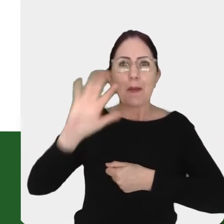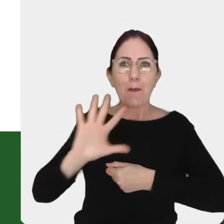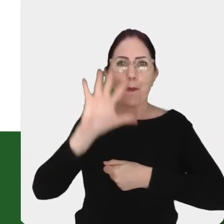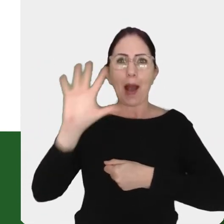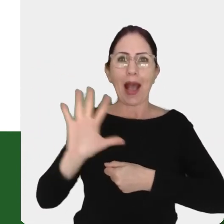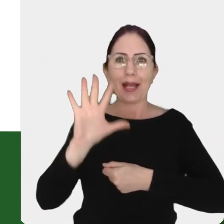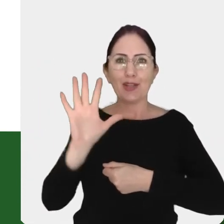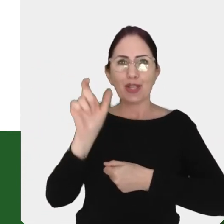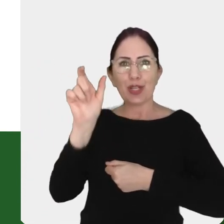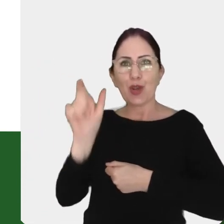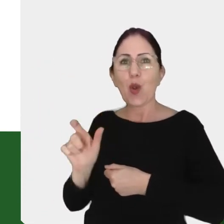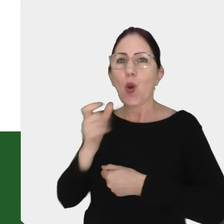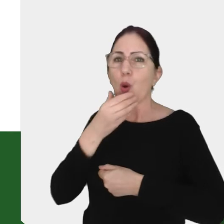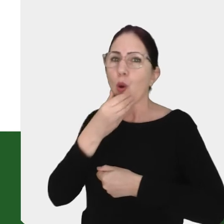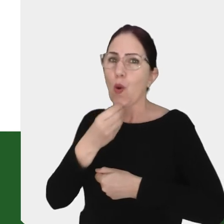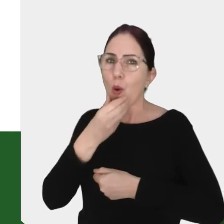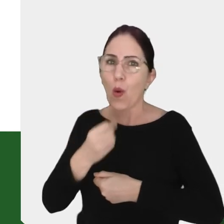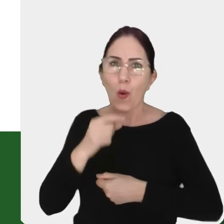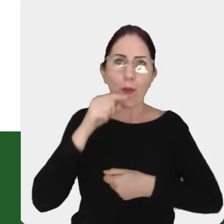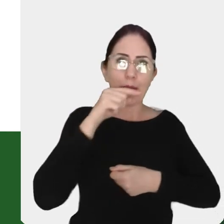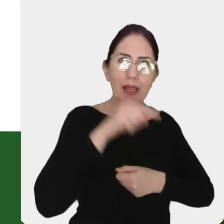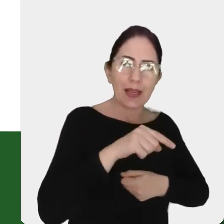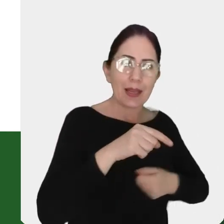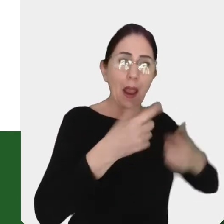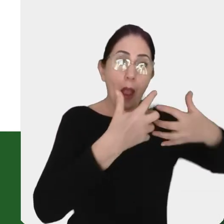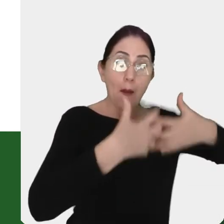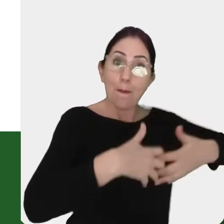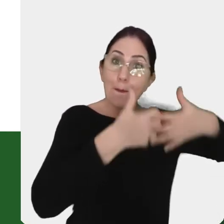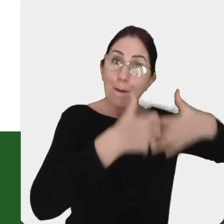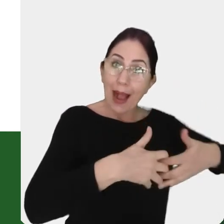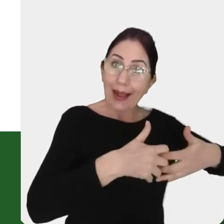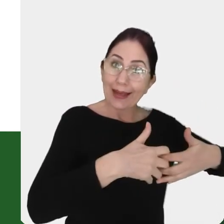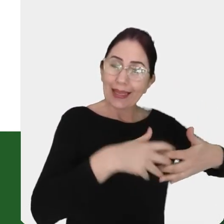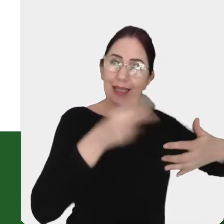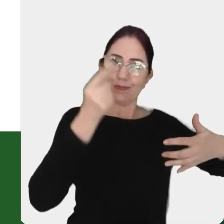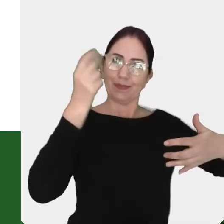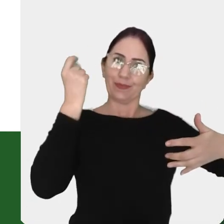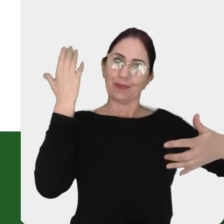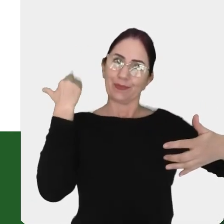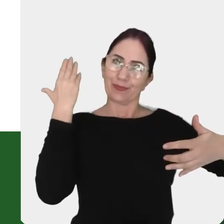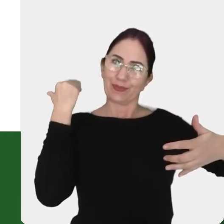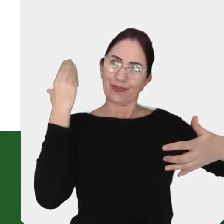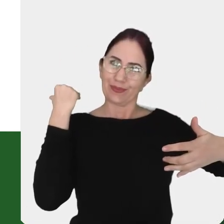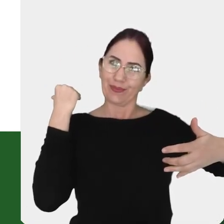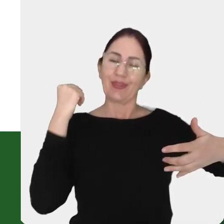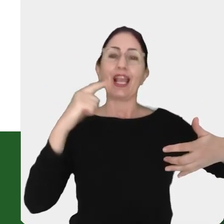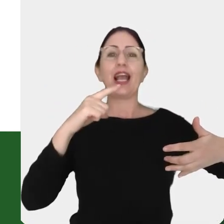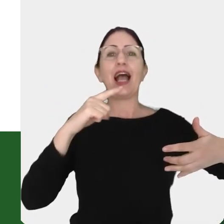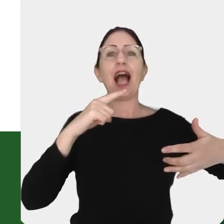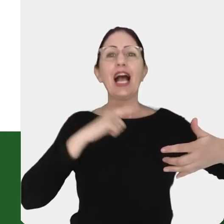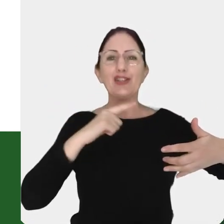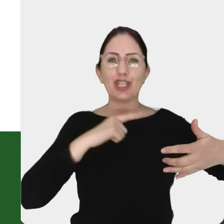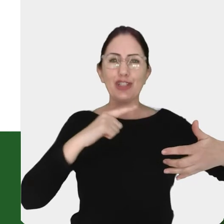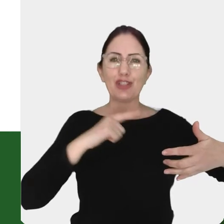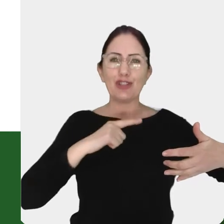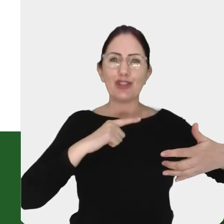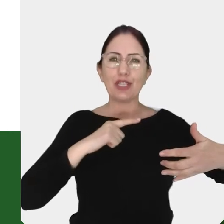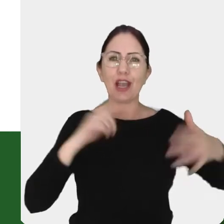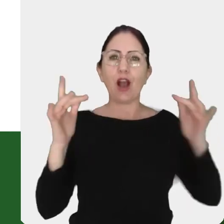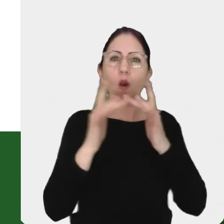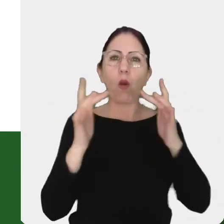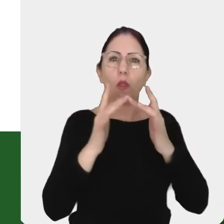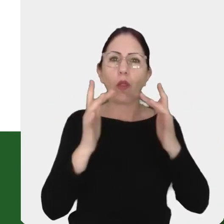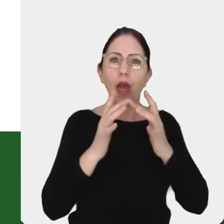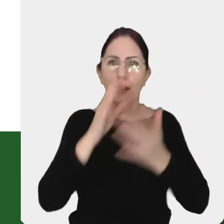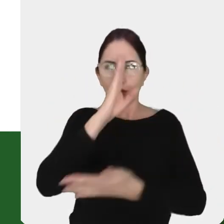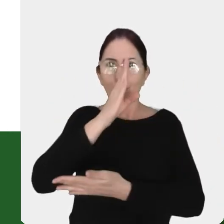ver, né, um homem e uma máquina. Então, antes da gente ter as interfaces digitais, o que a gente tinha era esse contato